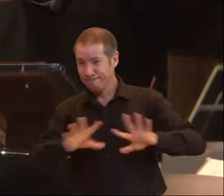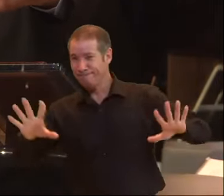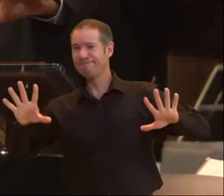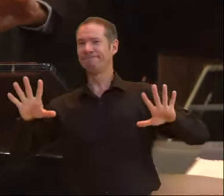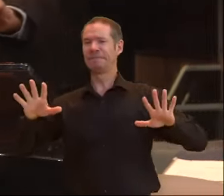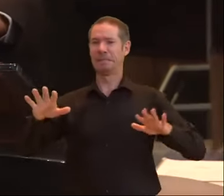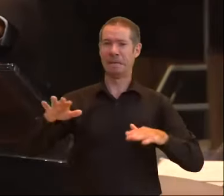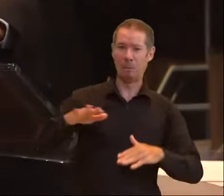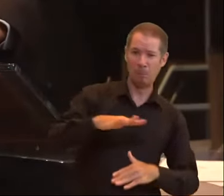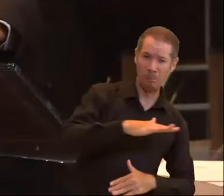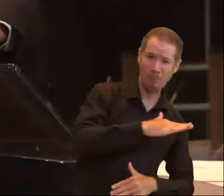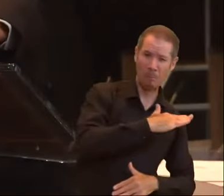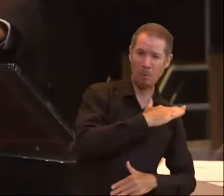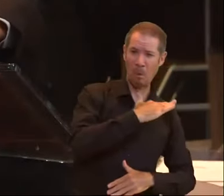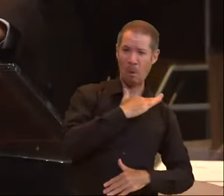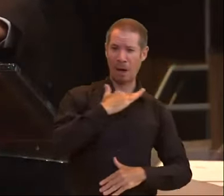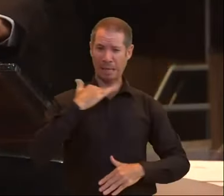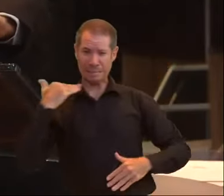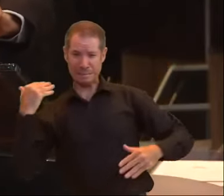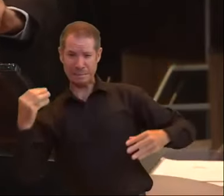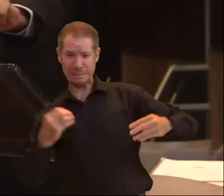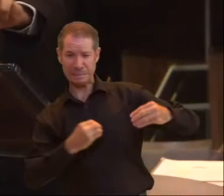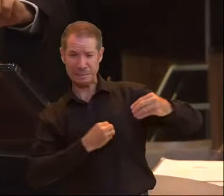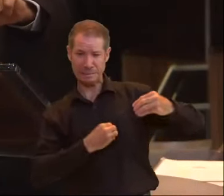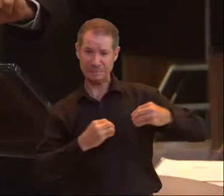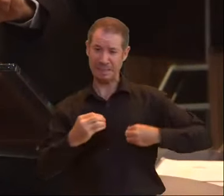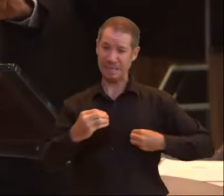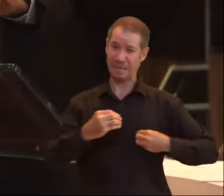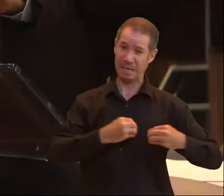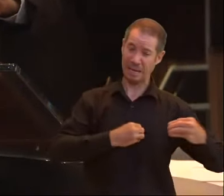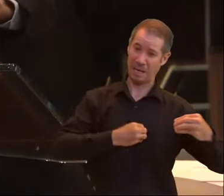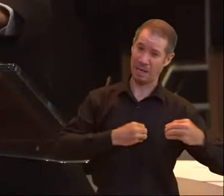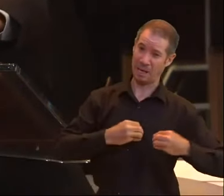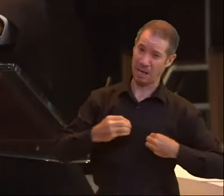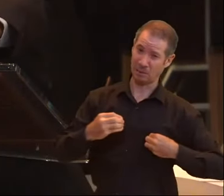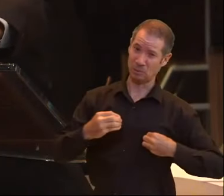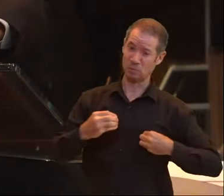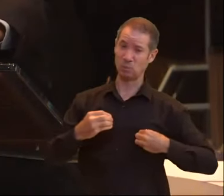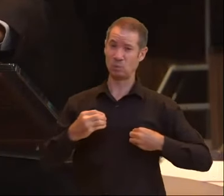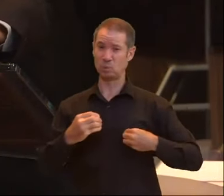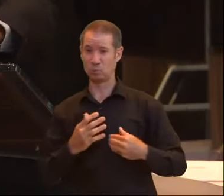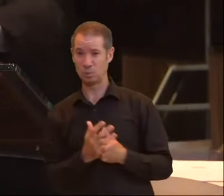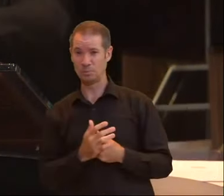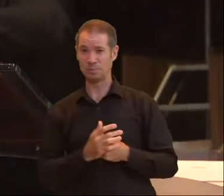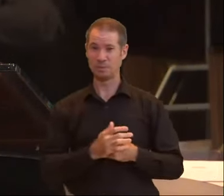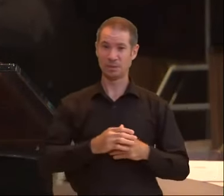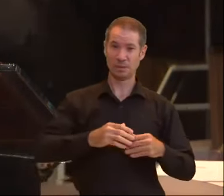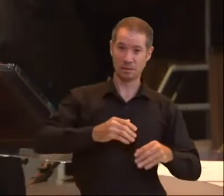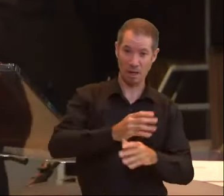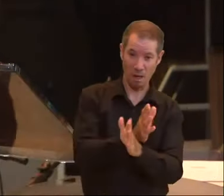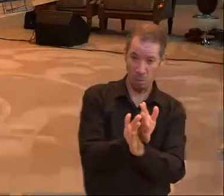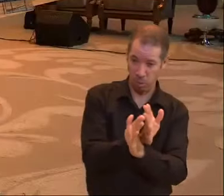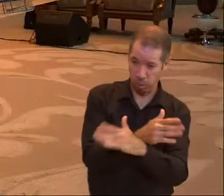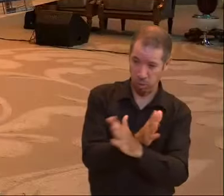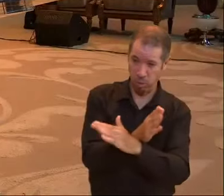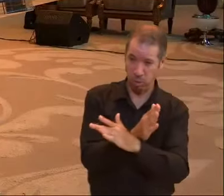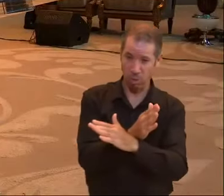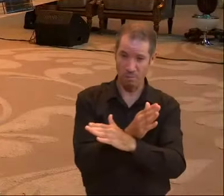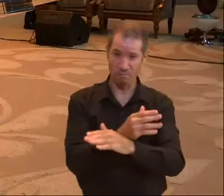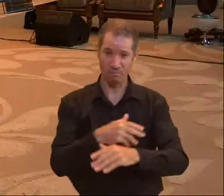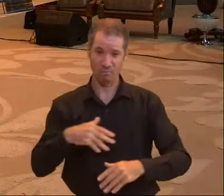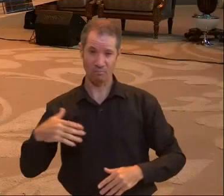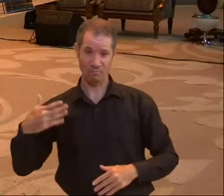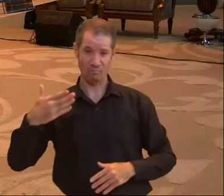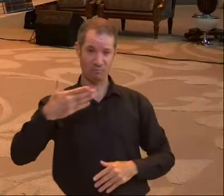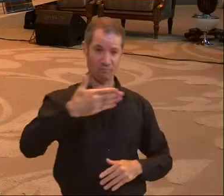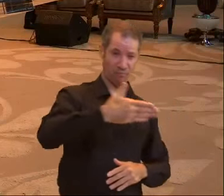lá morrendo no pecado, está indo passos largos para a condenação, e Ele